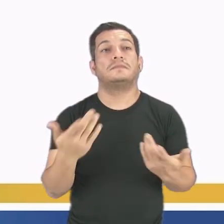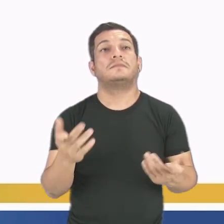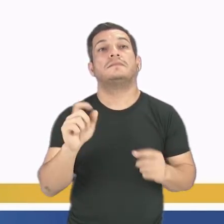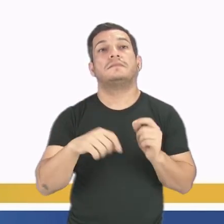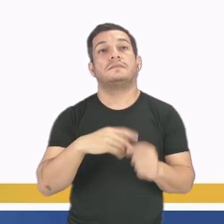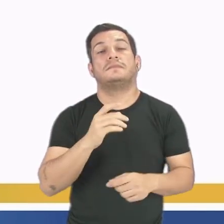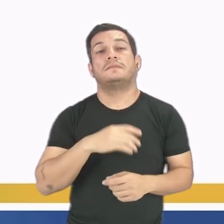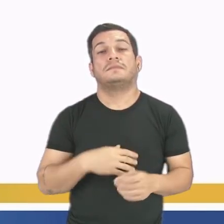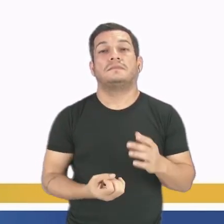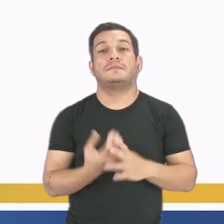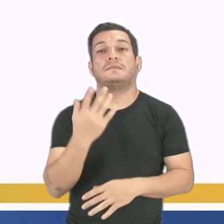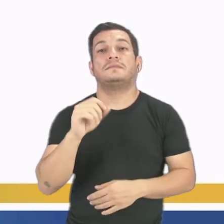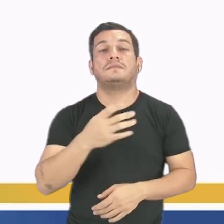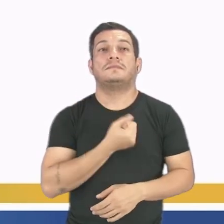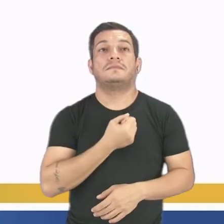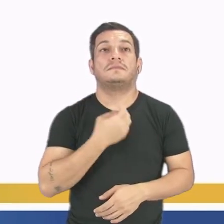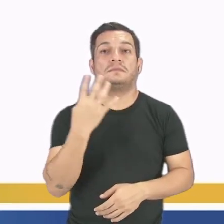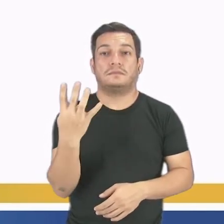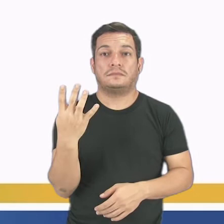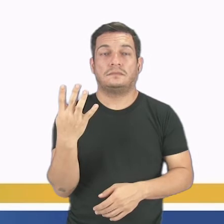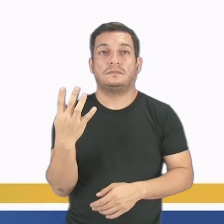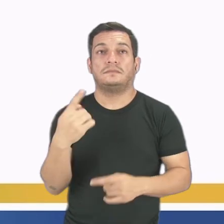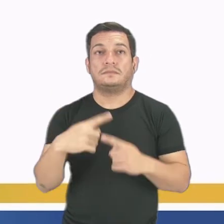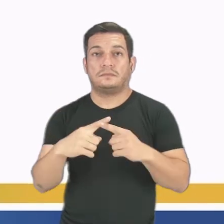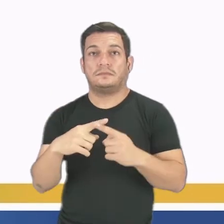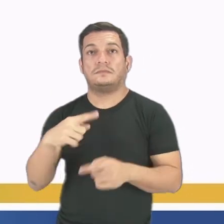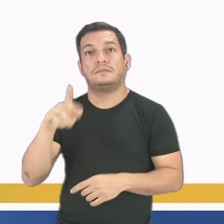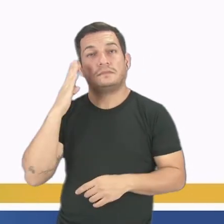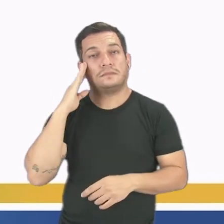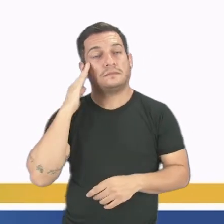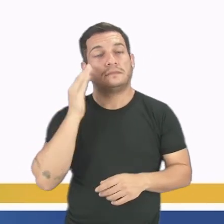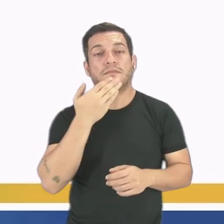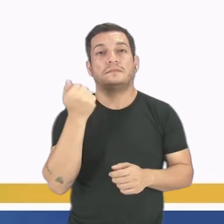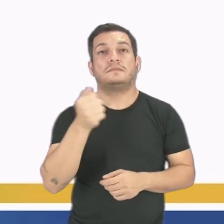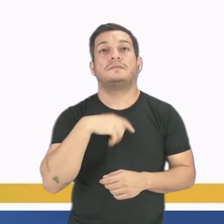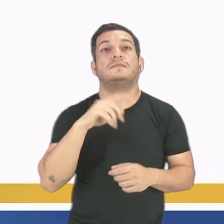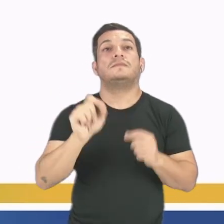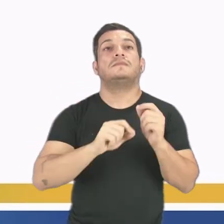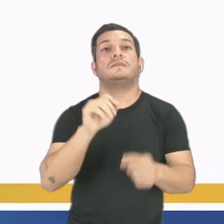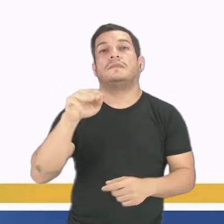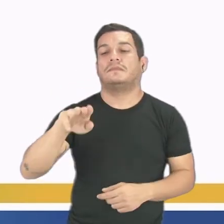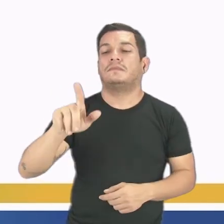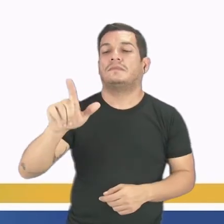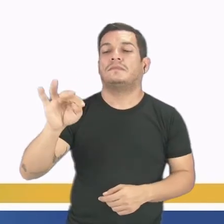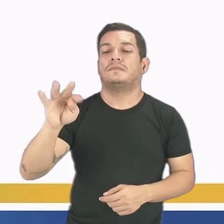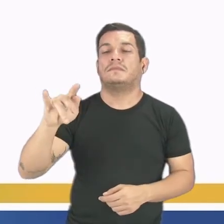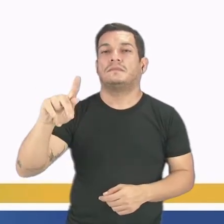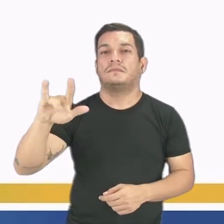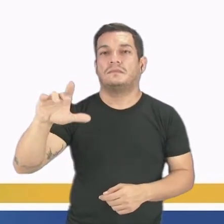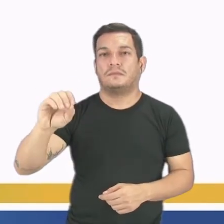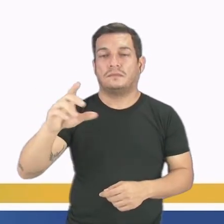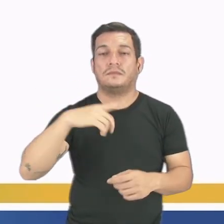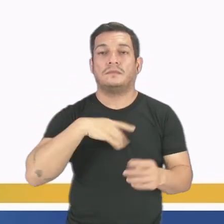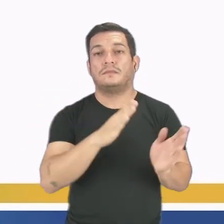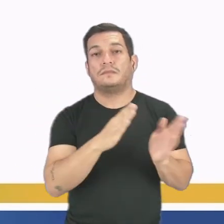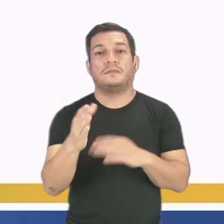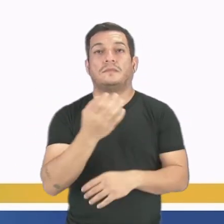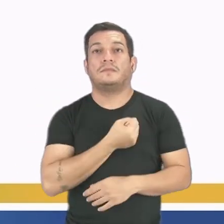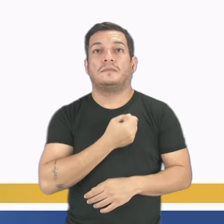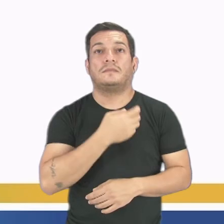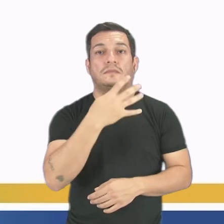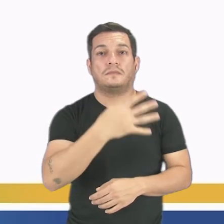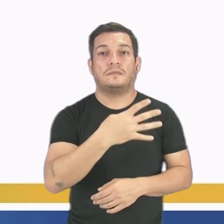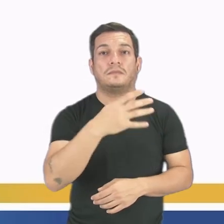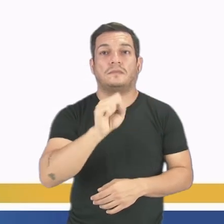a probabilidade de sair um múltiplo de 4? Para você entender o que é um múltiplo, é uma sequência de números que varia de 4 em